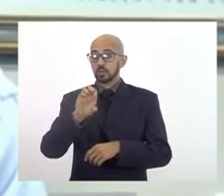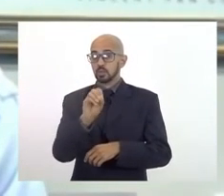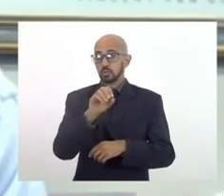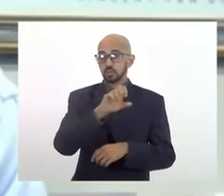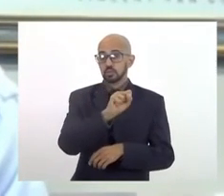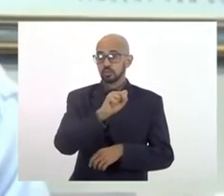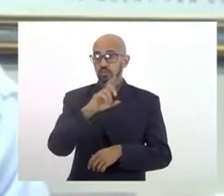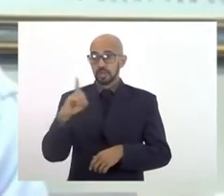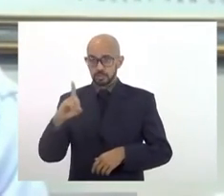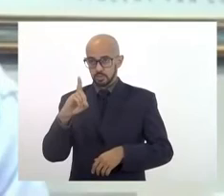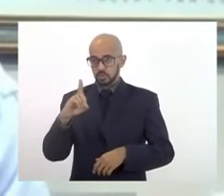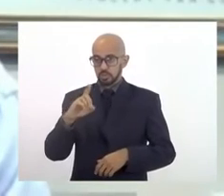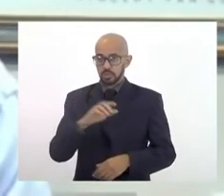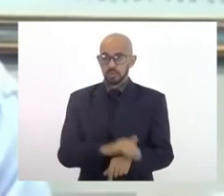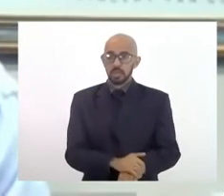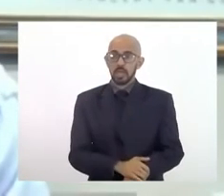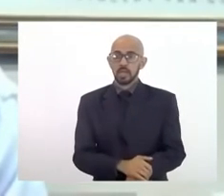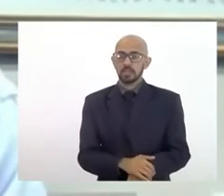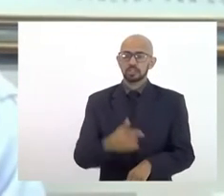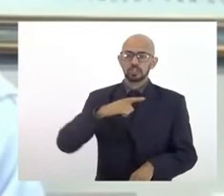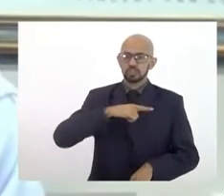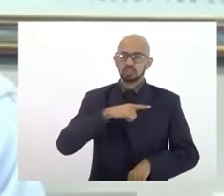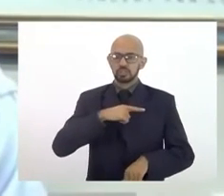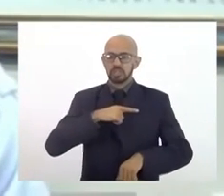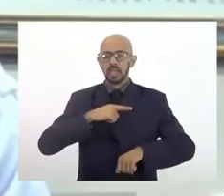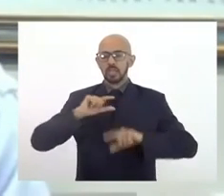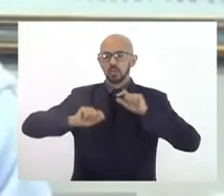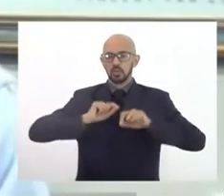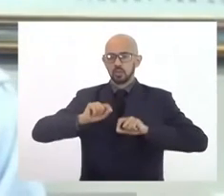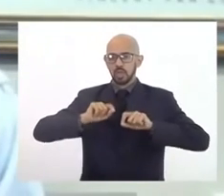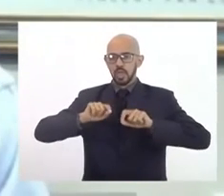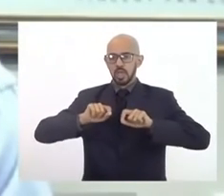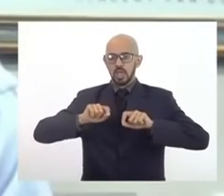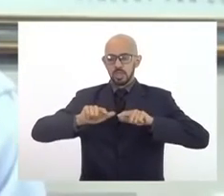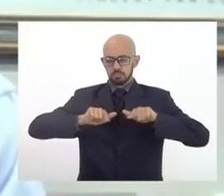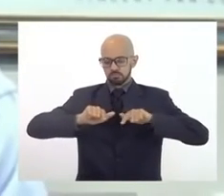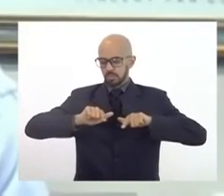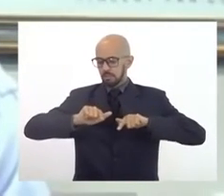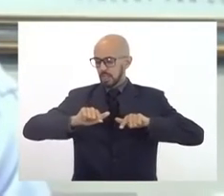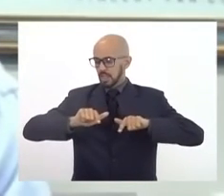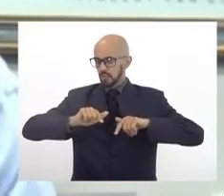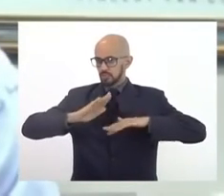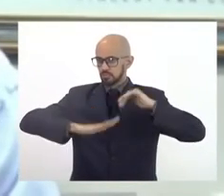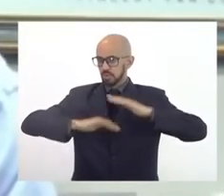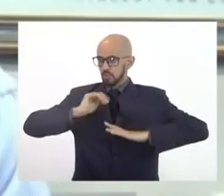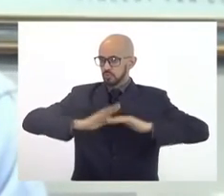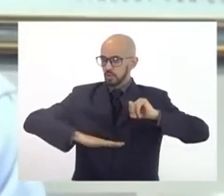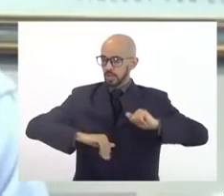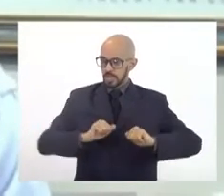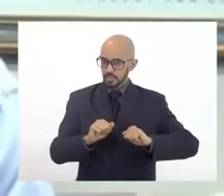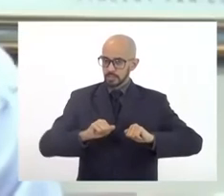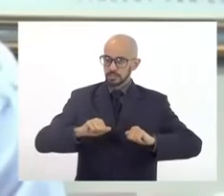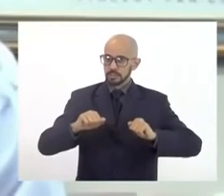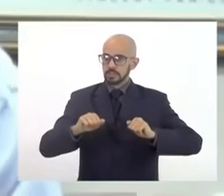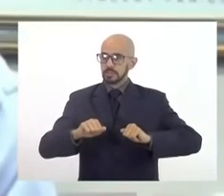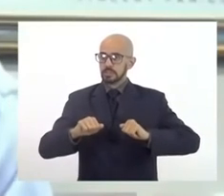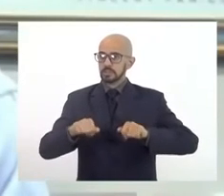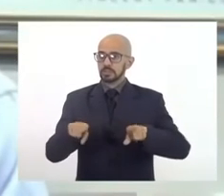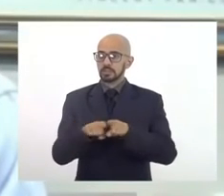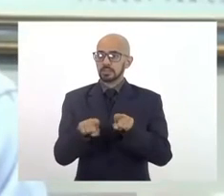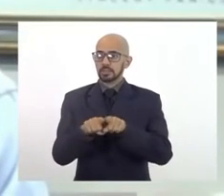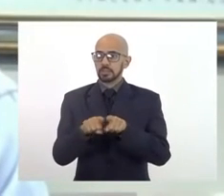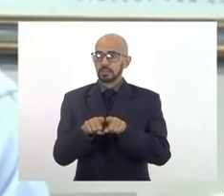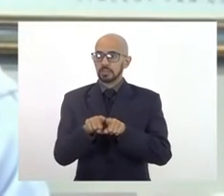mostradas pelo Wagner, mão de obra qualificada, empresas próximas para consumir esse gás, já tem uma